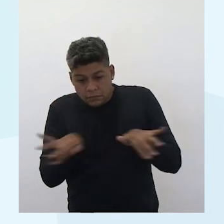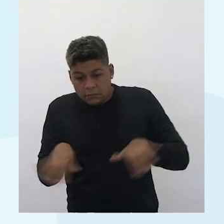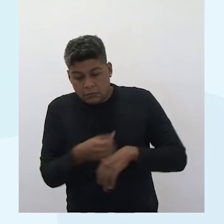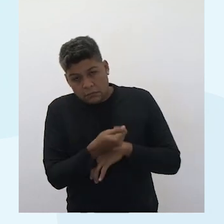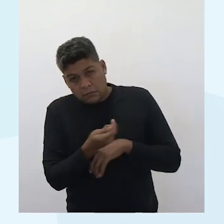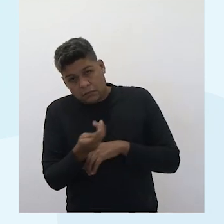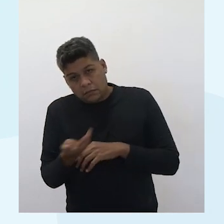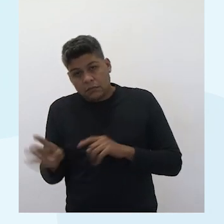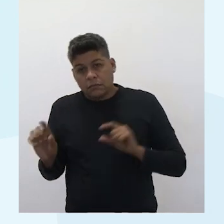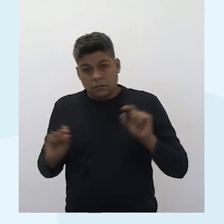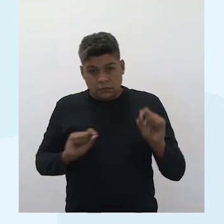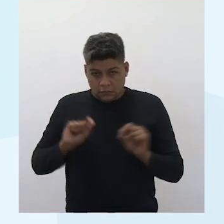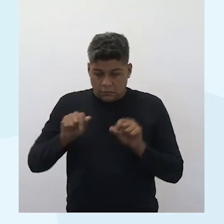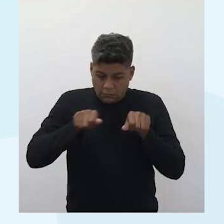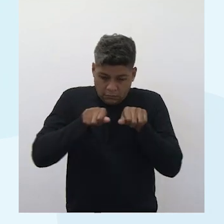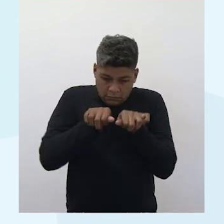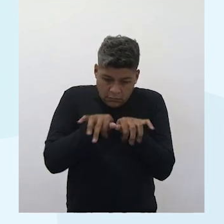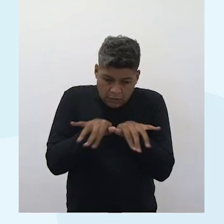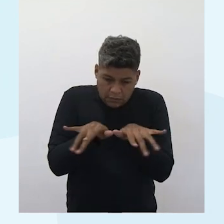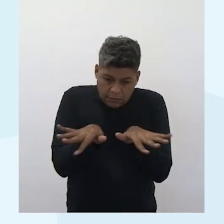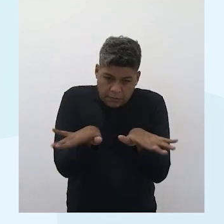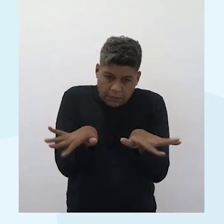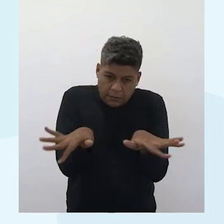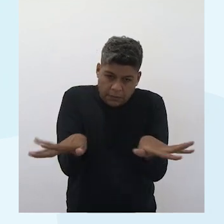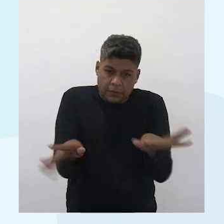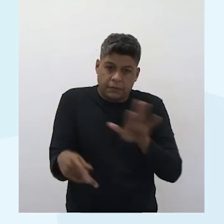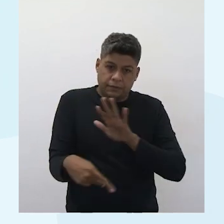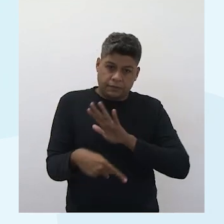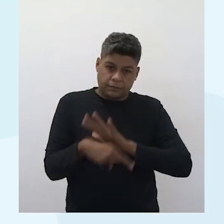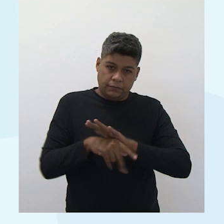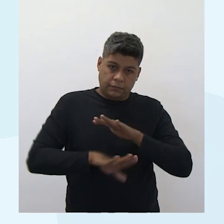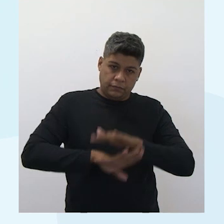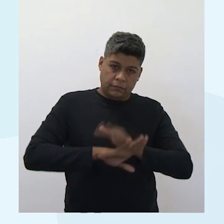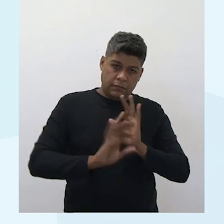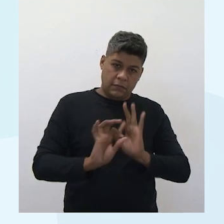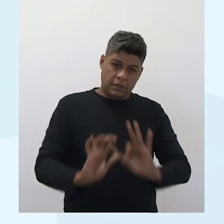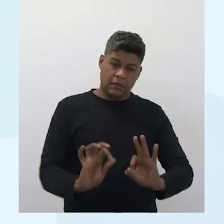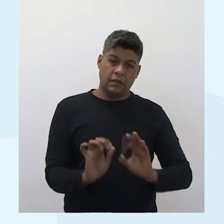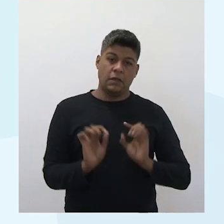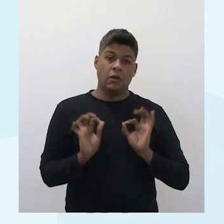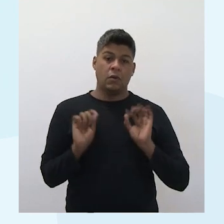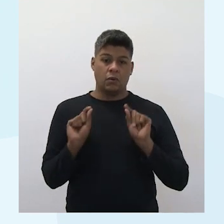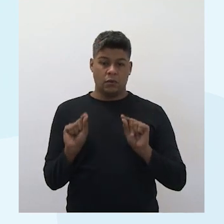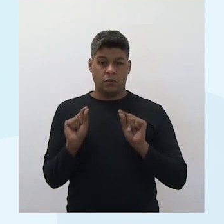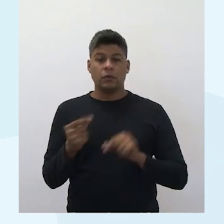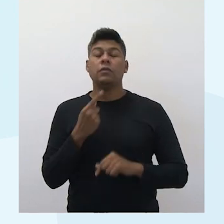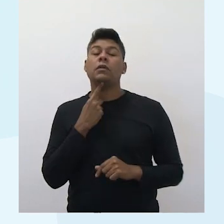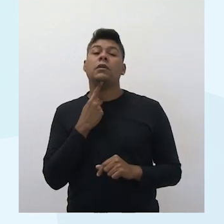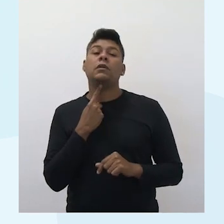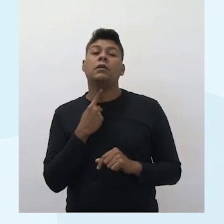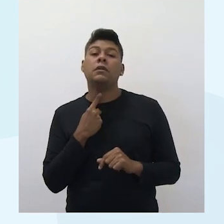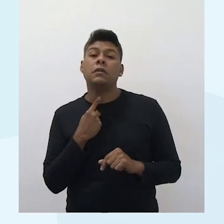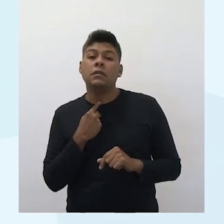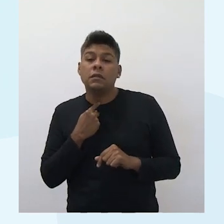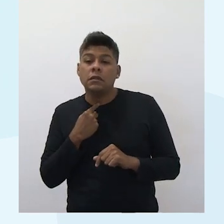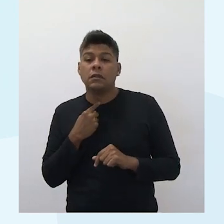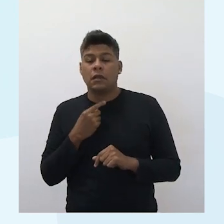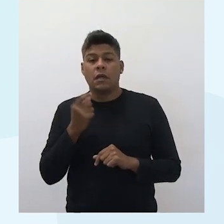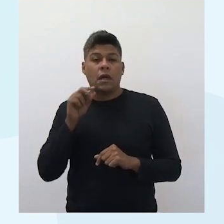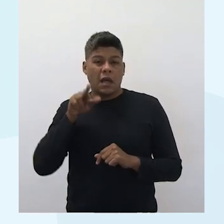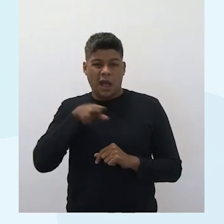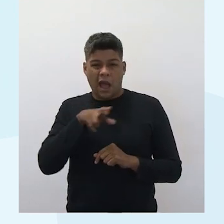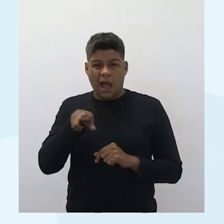quantidade em infestações, como você não tem esse armazenamento adequado de indesejáveis de ratos,